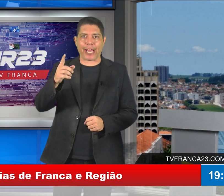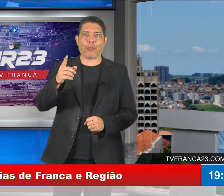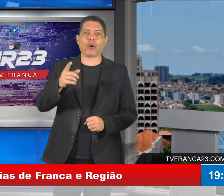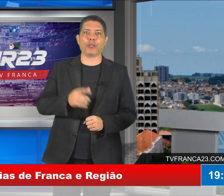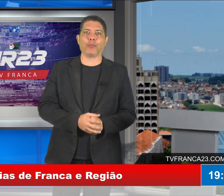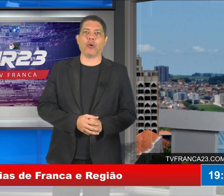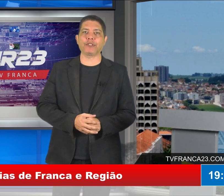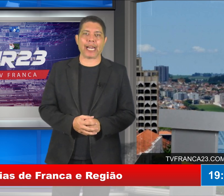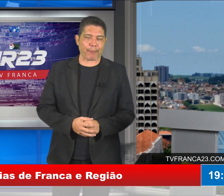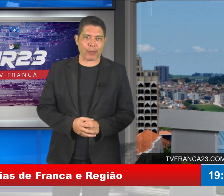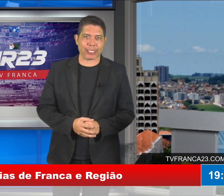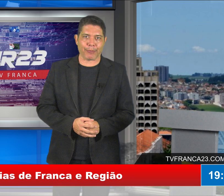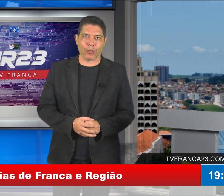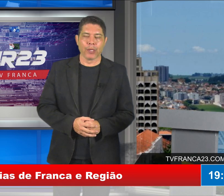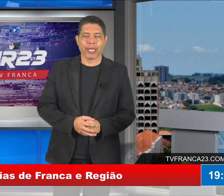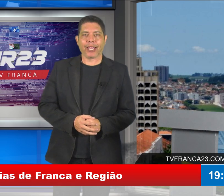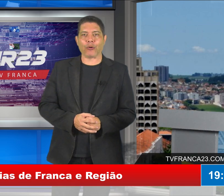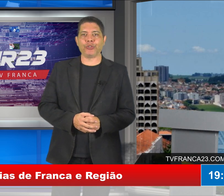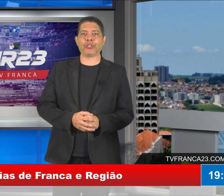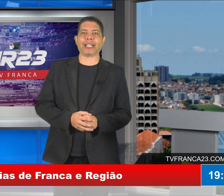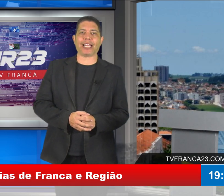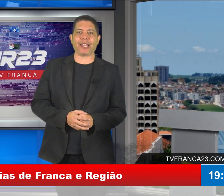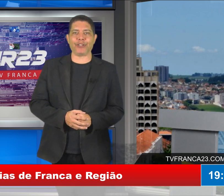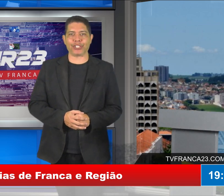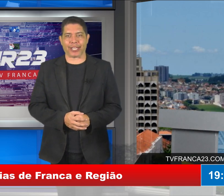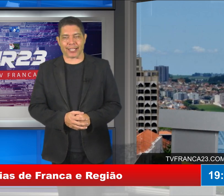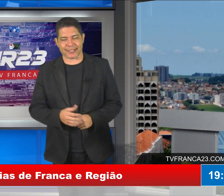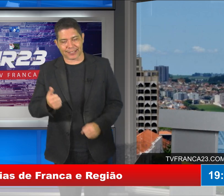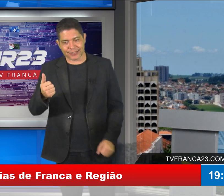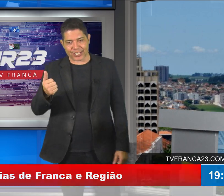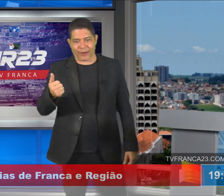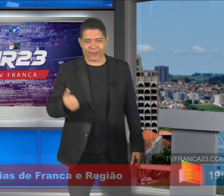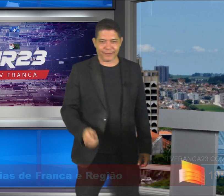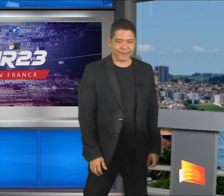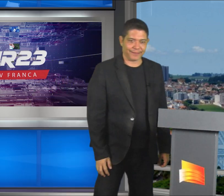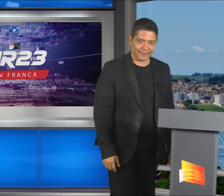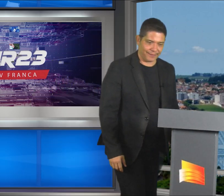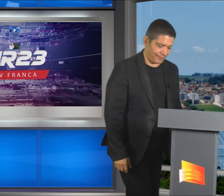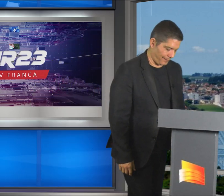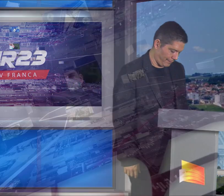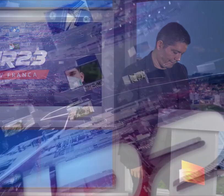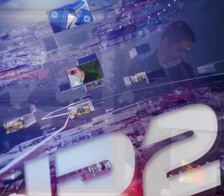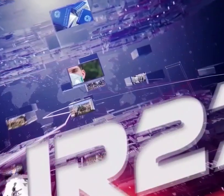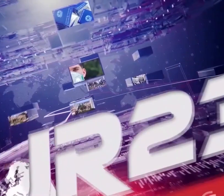19h está na boca do povo, está na palma da mão, é o JR23. Tchau!